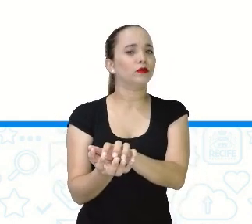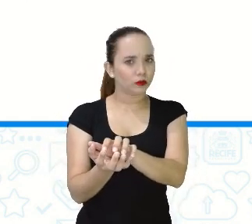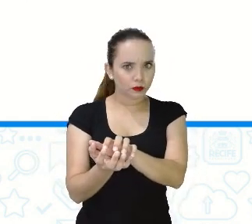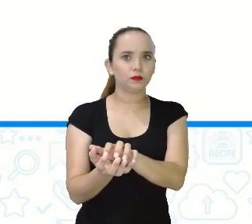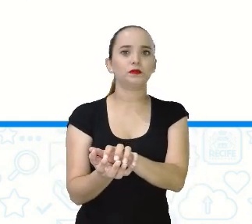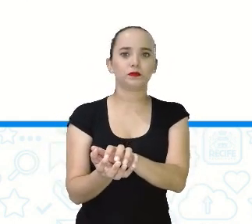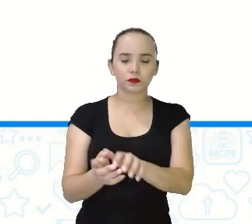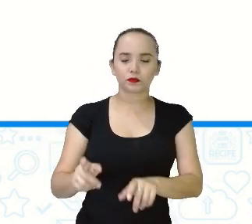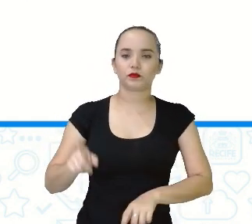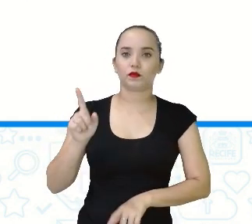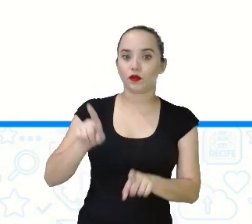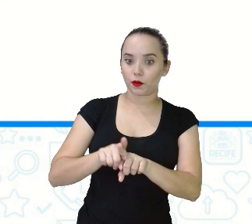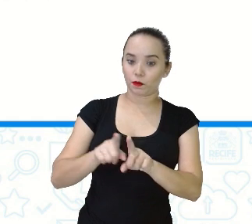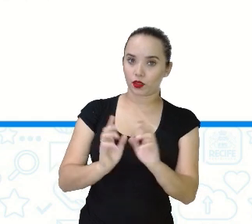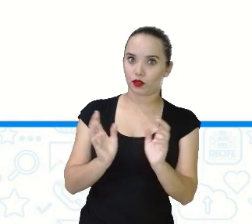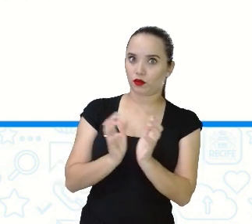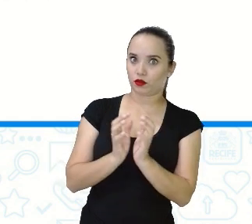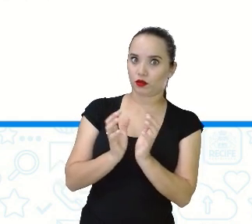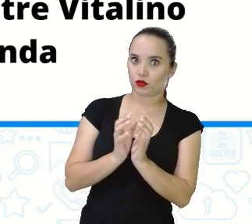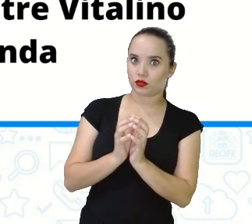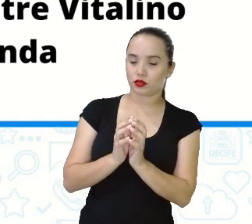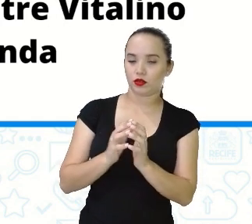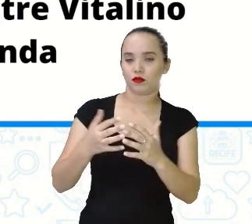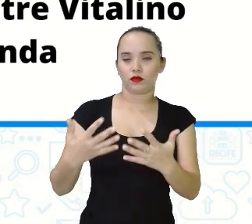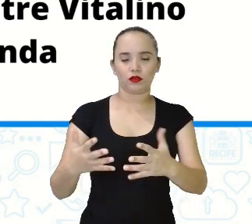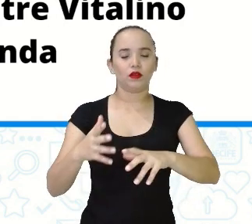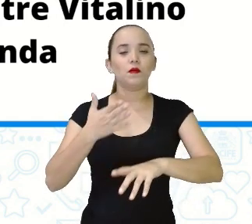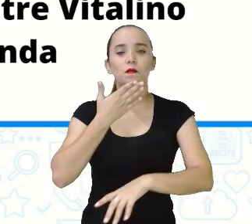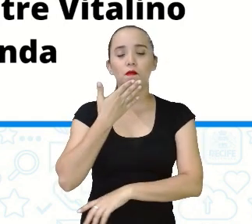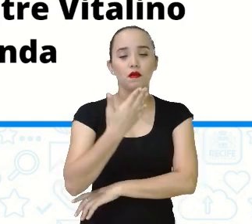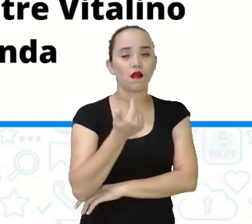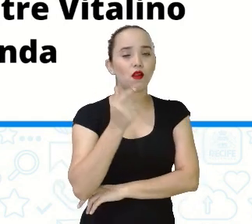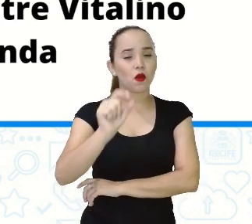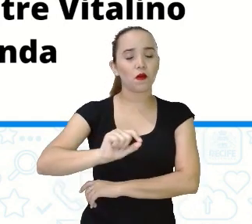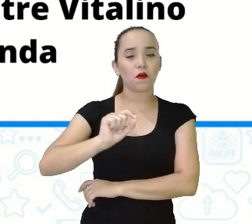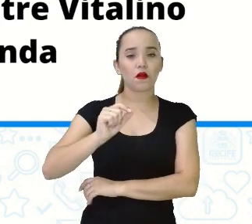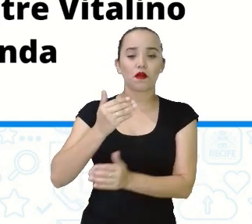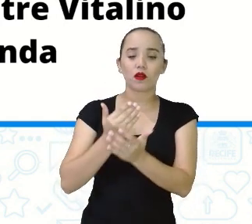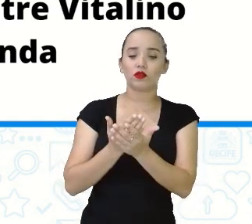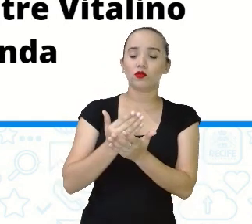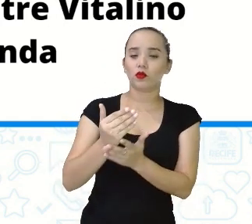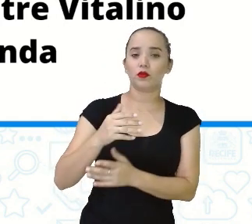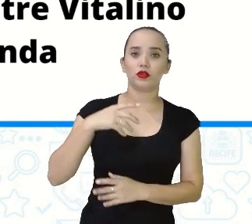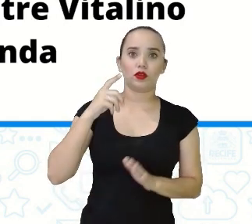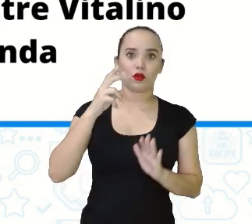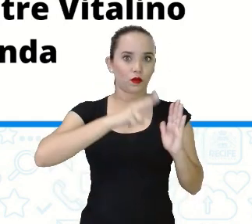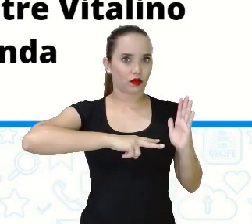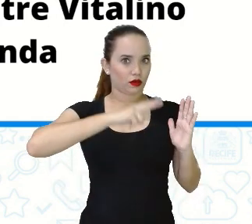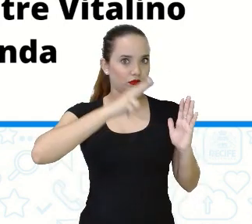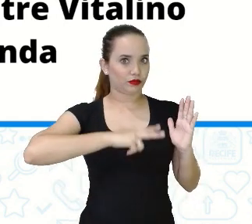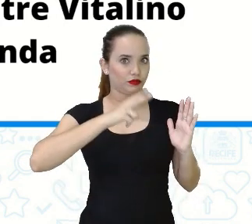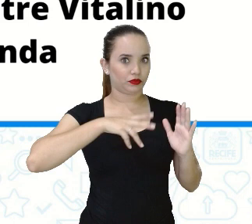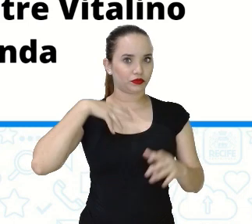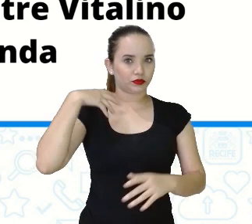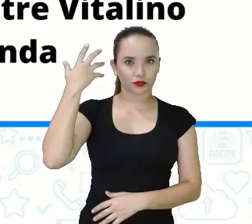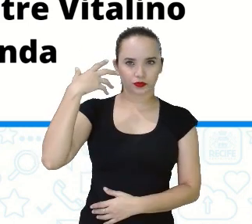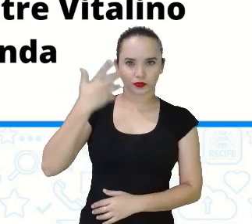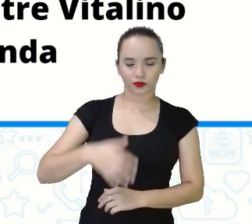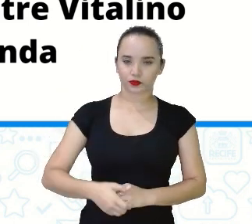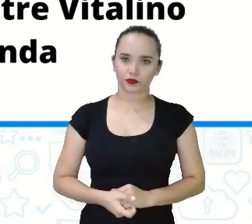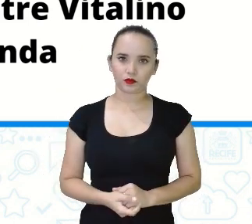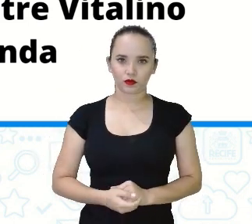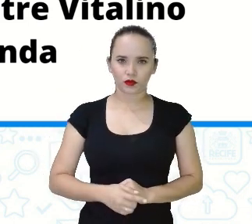de Pernambuco e de Recife, nada melhor do que começar com a leitura desta música. Será que